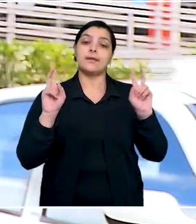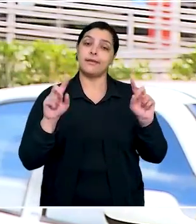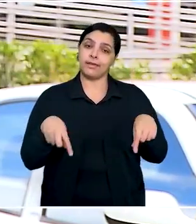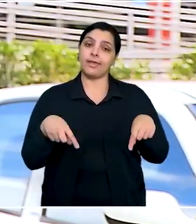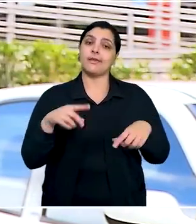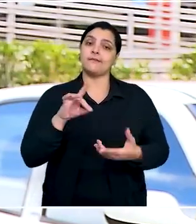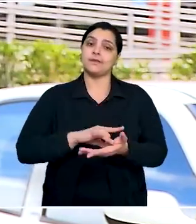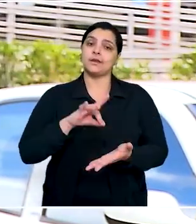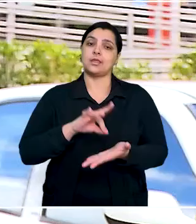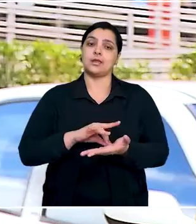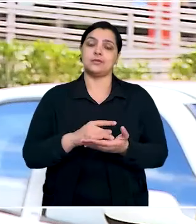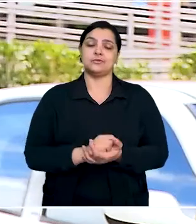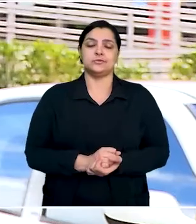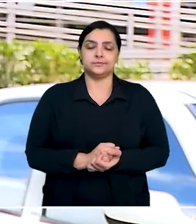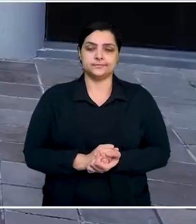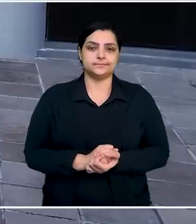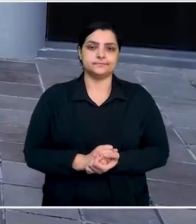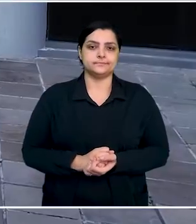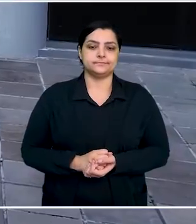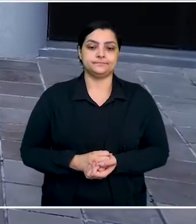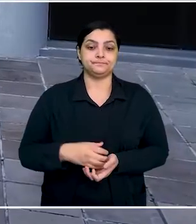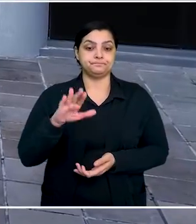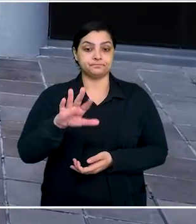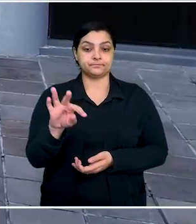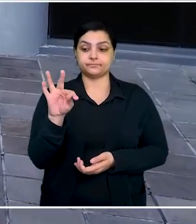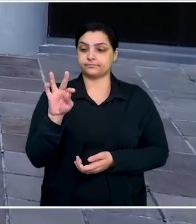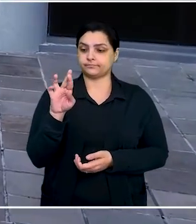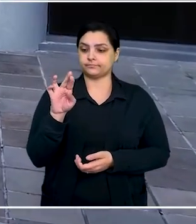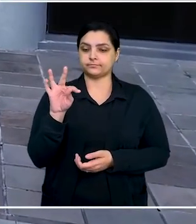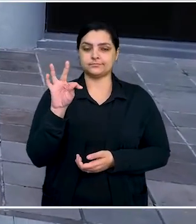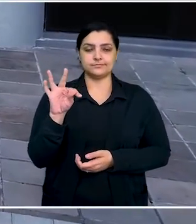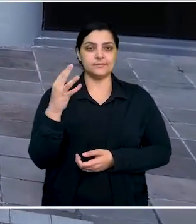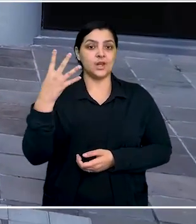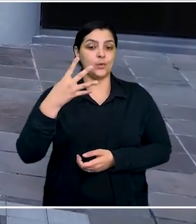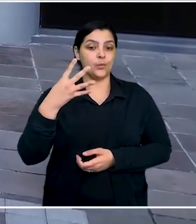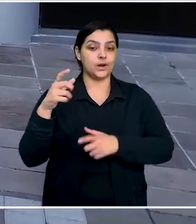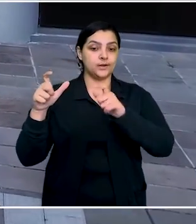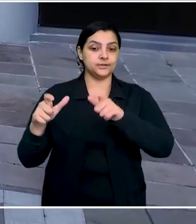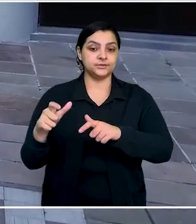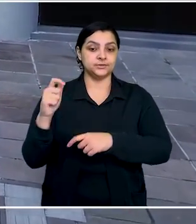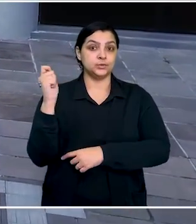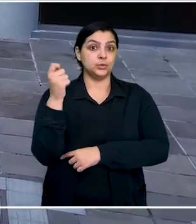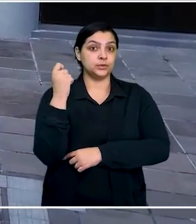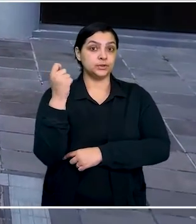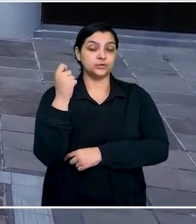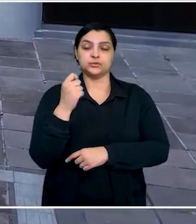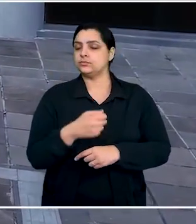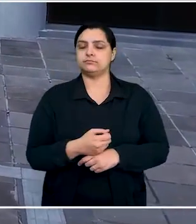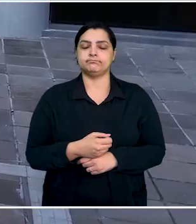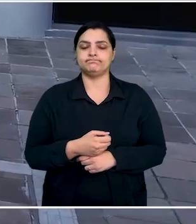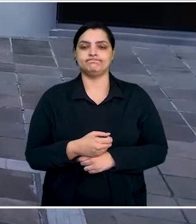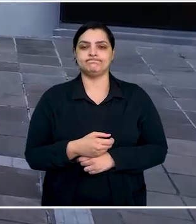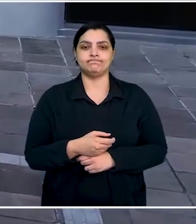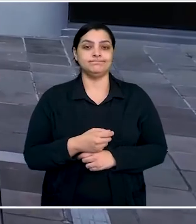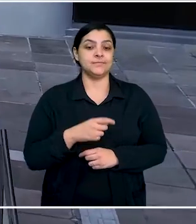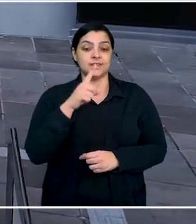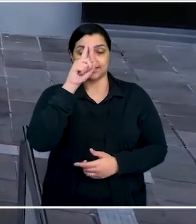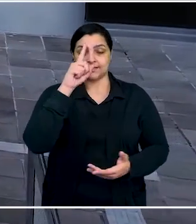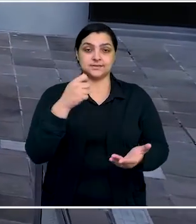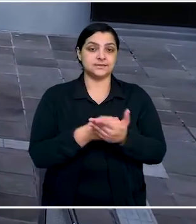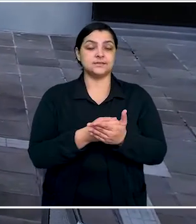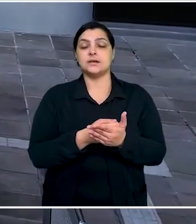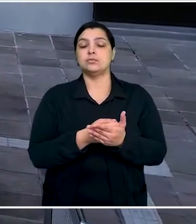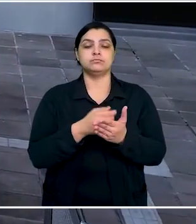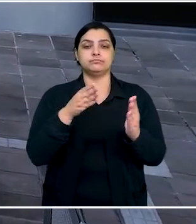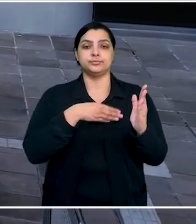são tomadas como verdadeiras. Mas o Tribunal Regional do Trabalho da 4ª Região, no Rio Grande do Sul, cassou a decisão e o